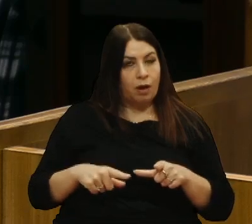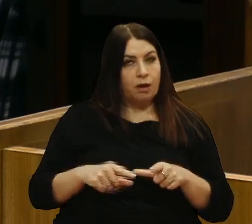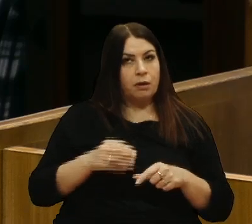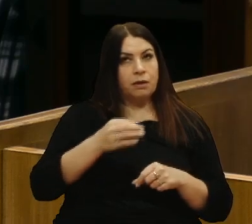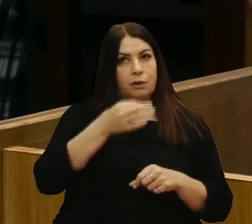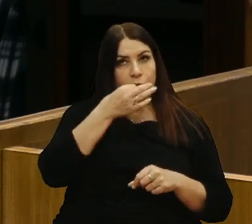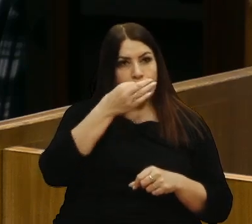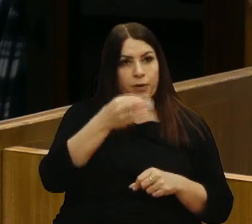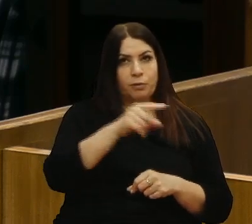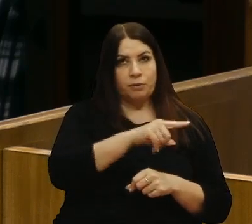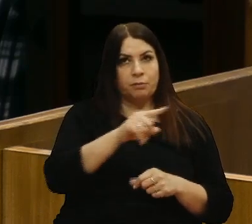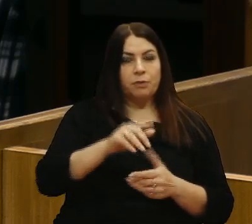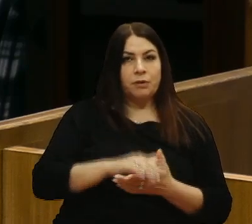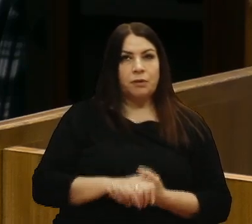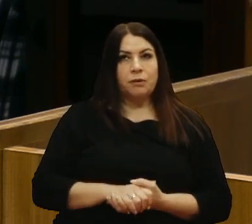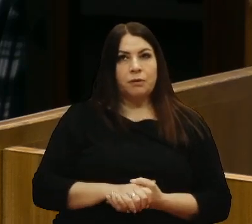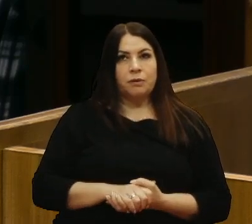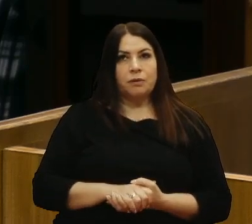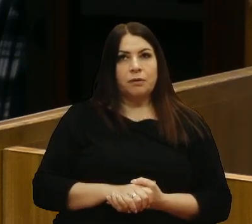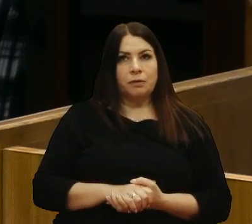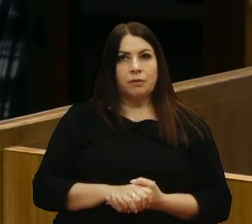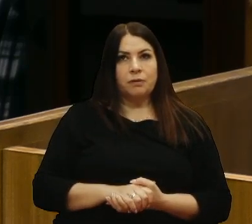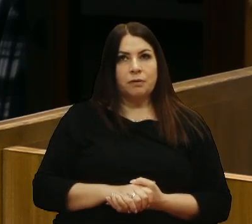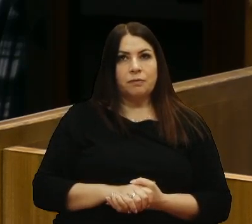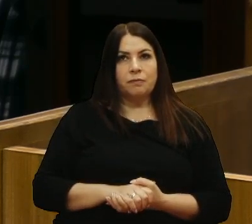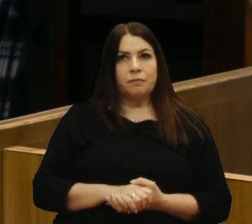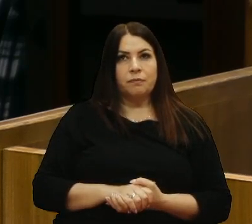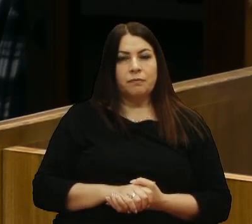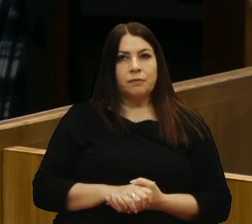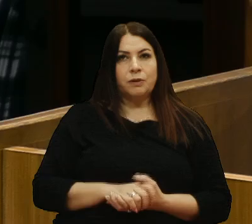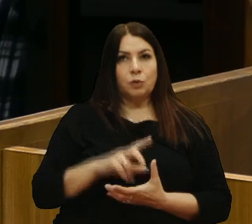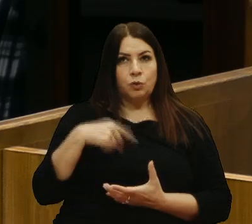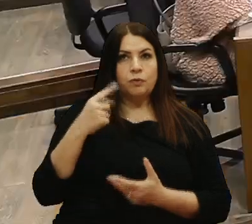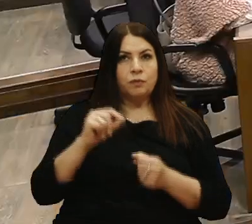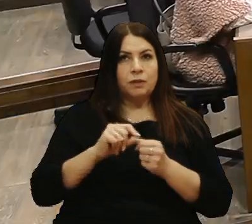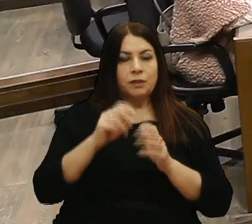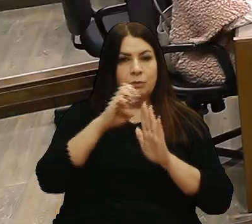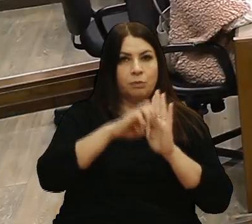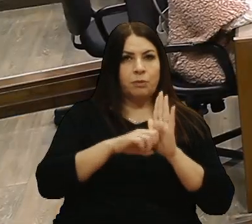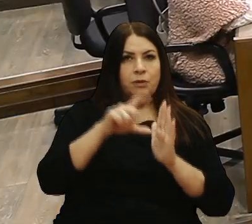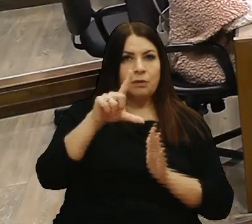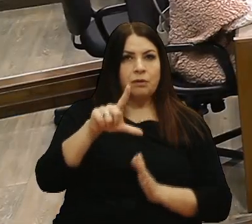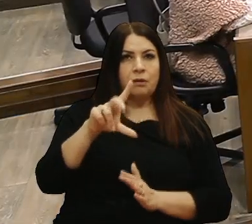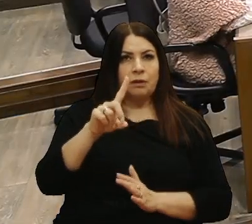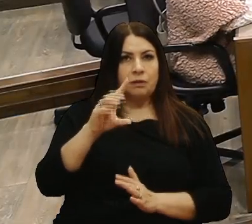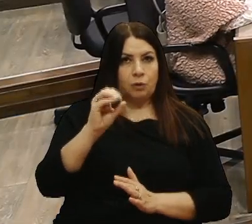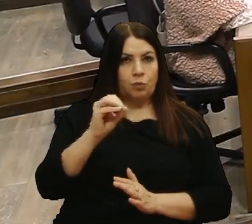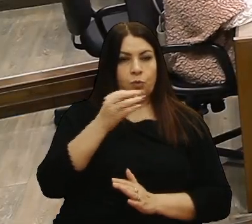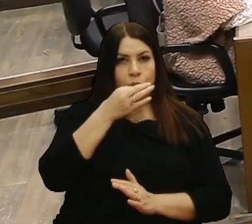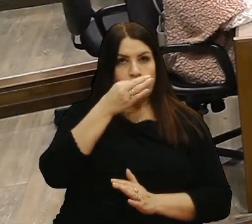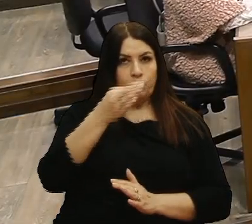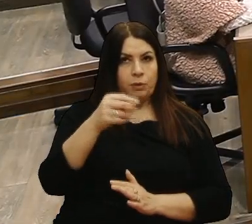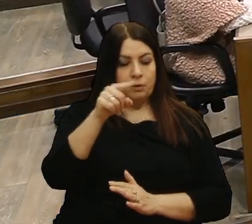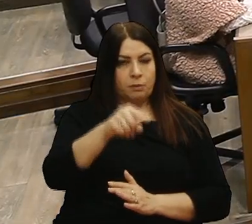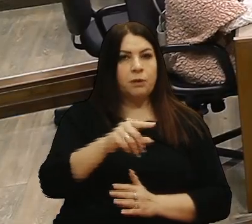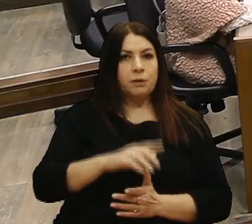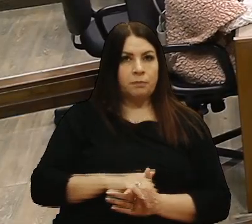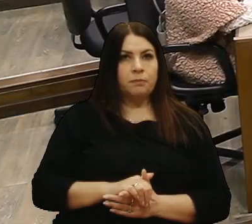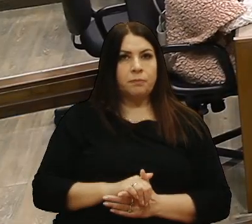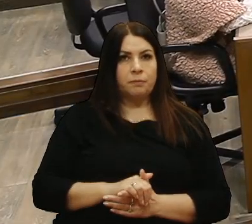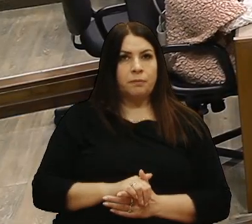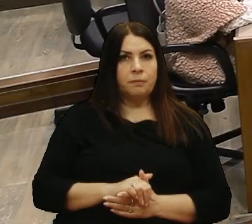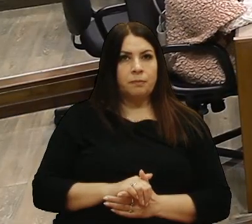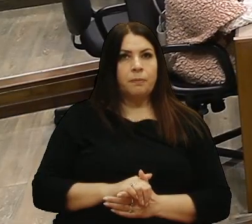sugeri, inclusive... Não, pode ir lá, vereador, rapidinho. Nós fizemos uma emenda à LDO que sugeria a disposição